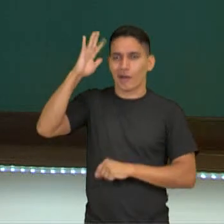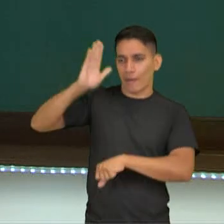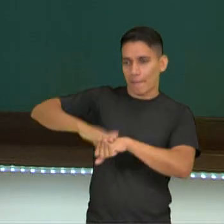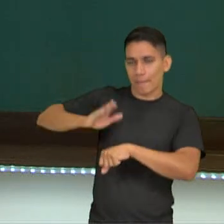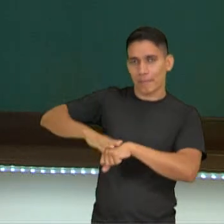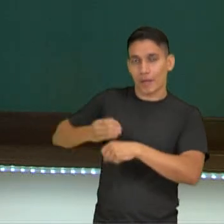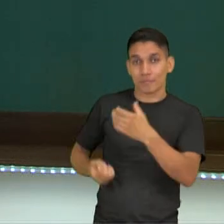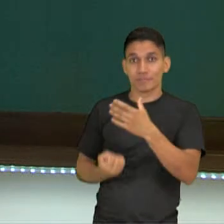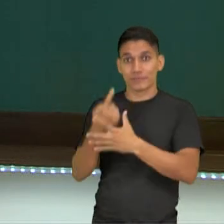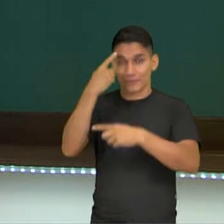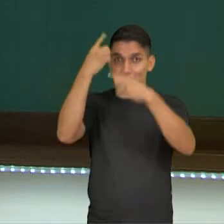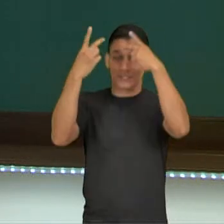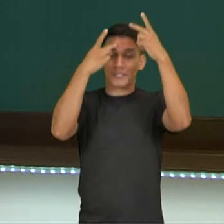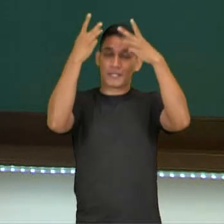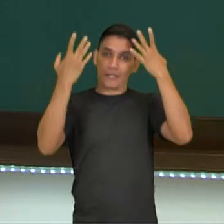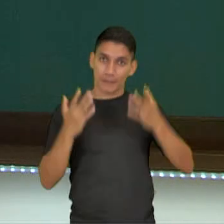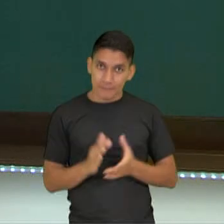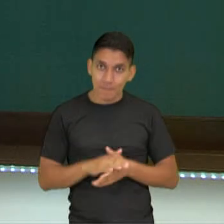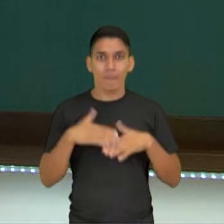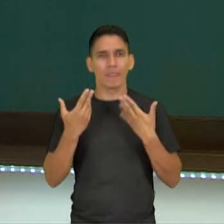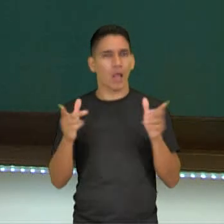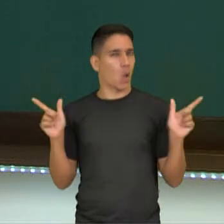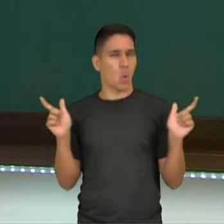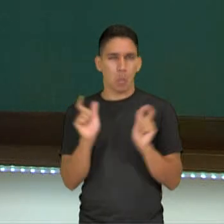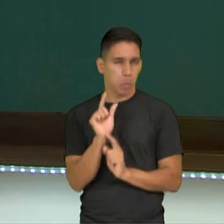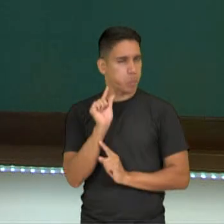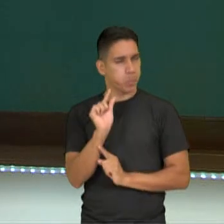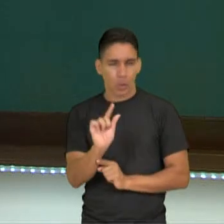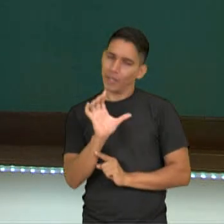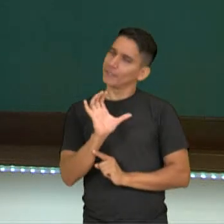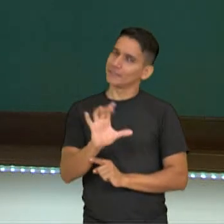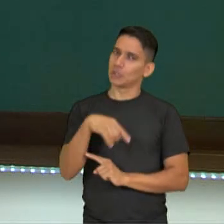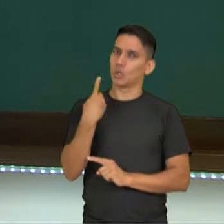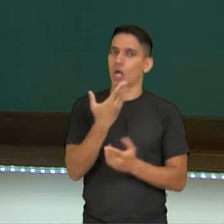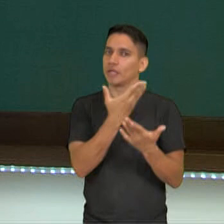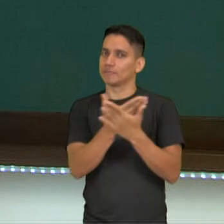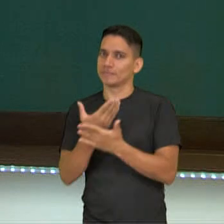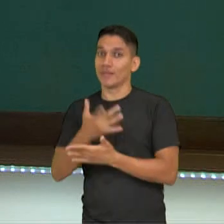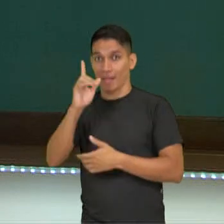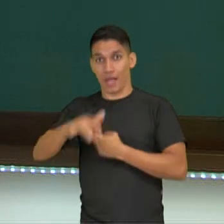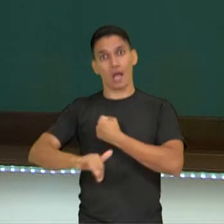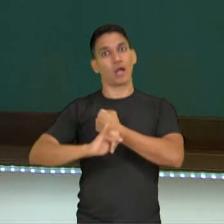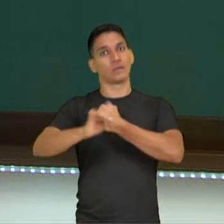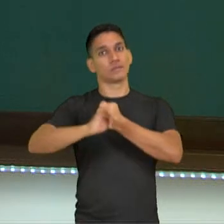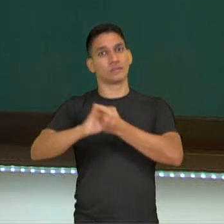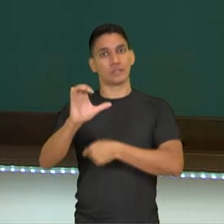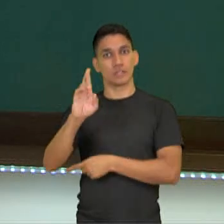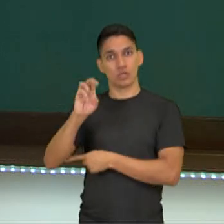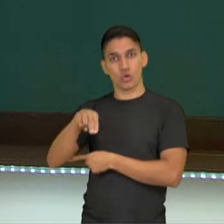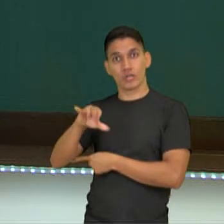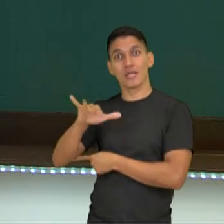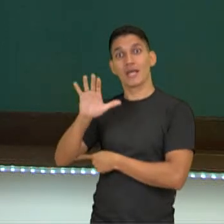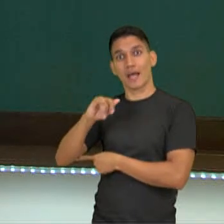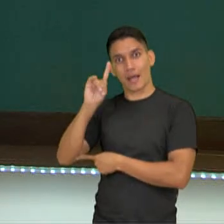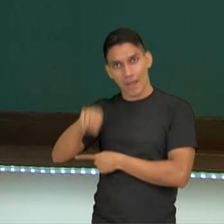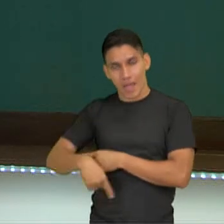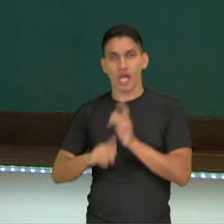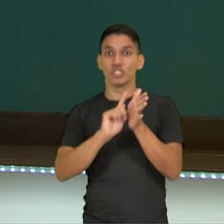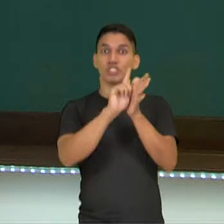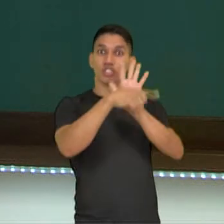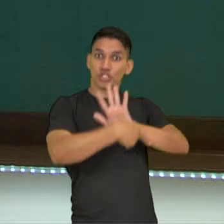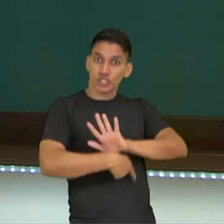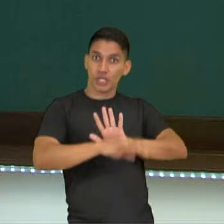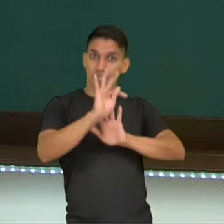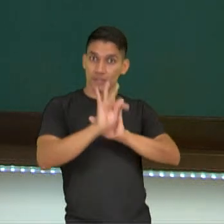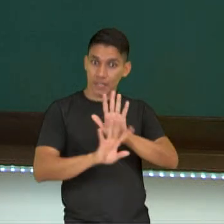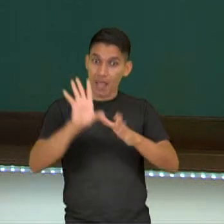e criatividade. Então é um pouquinho disso que nós vamos estudar isso, né? A crônica enquanto um gênero textual dentro de